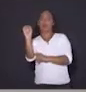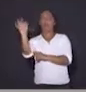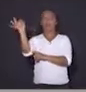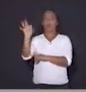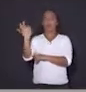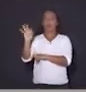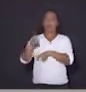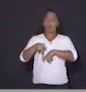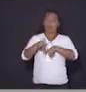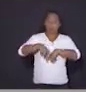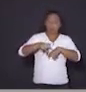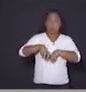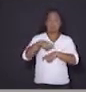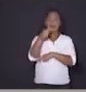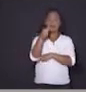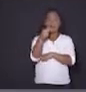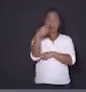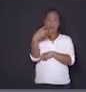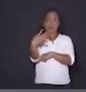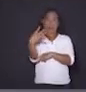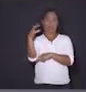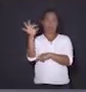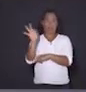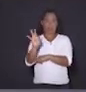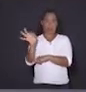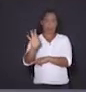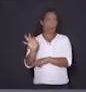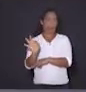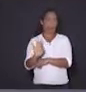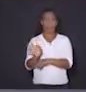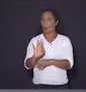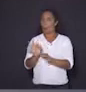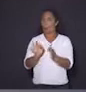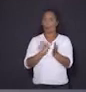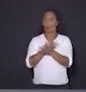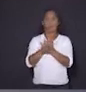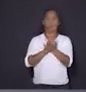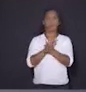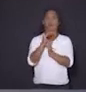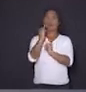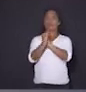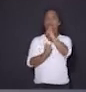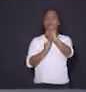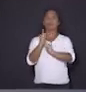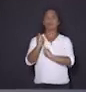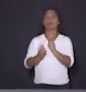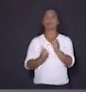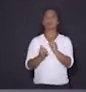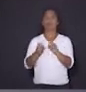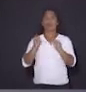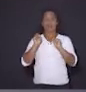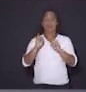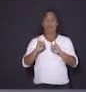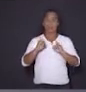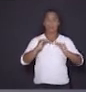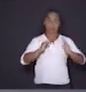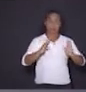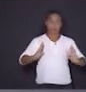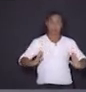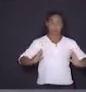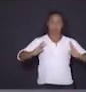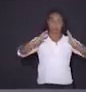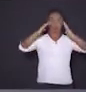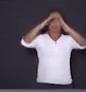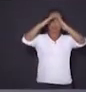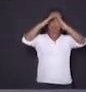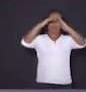rural 74% dos domicílios ainda estão desconectados e se a gente for ver por classes sociais enquanto a